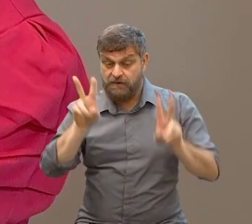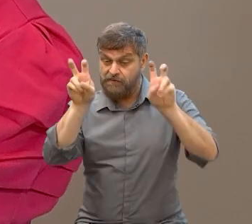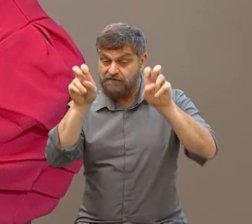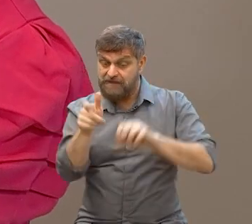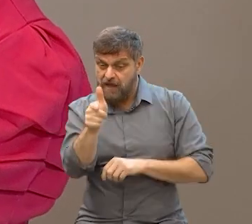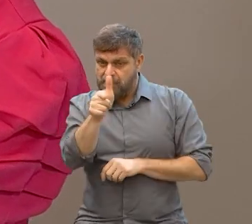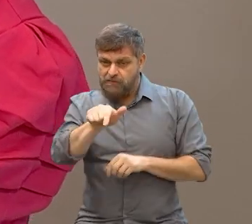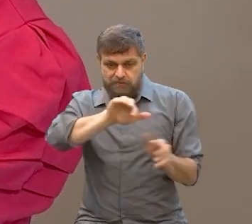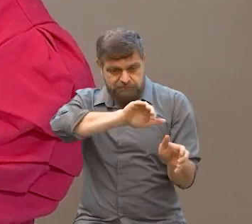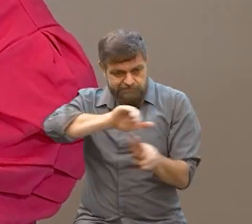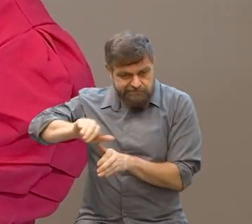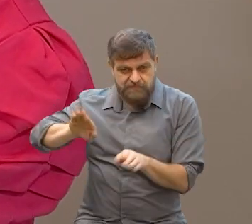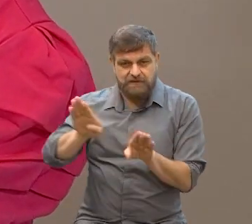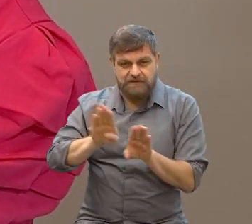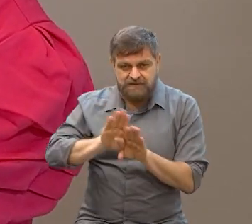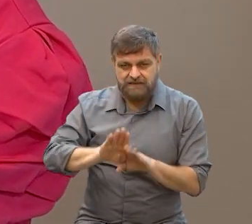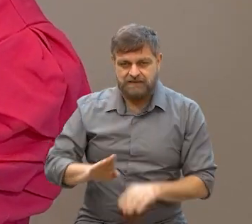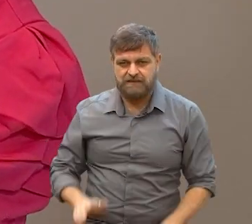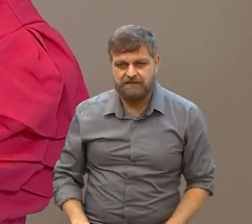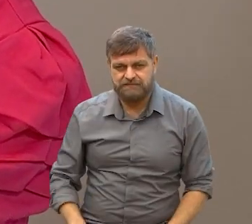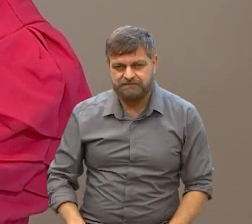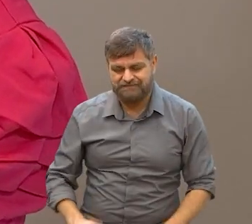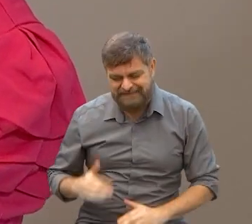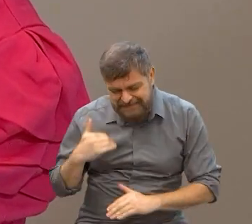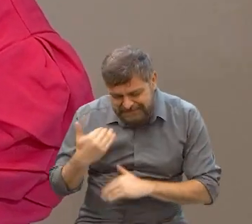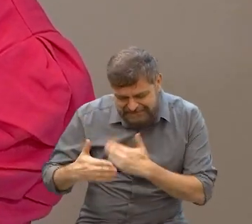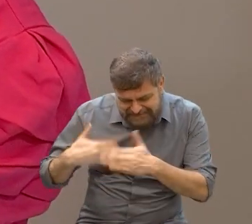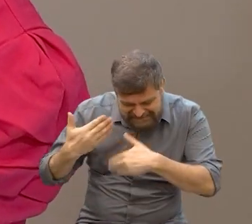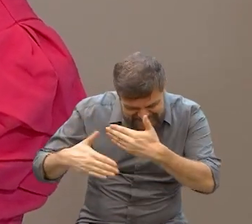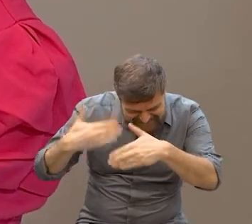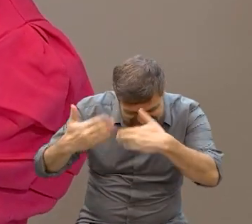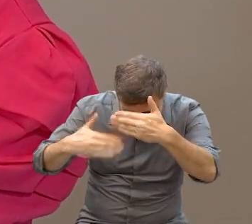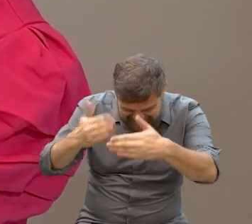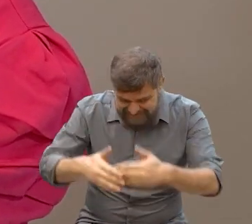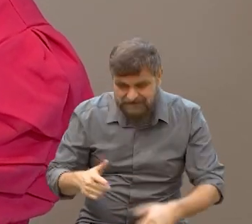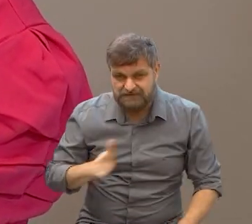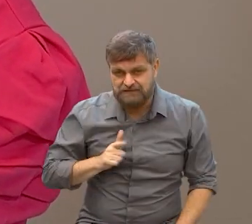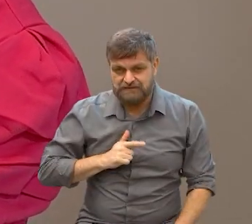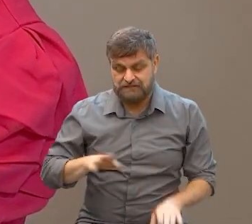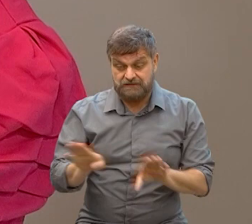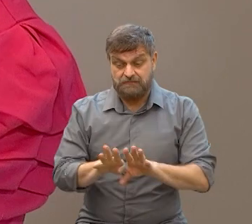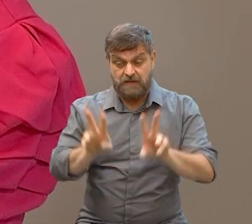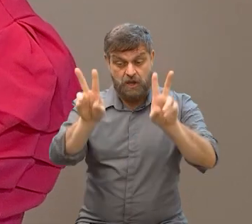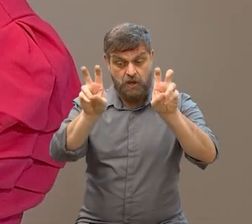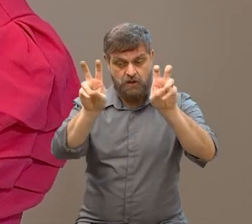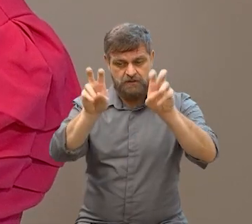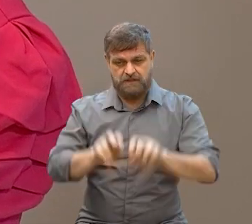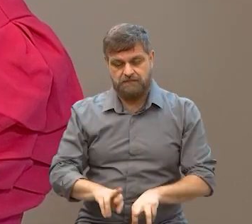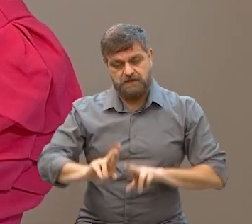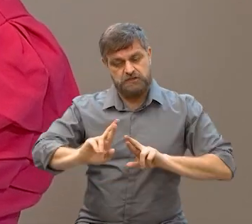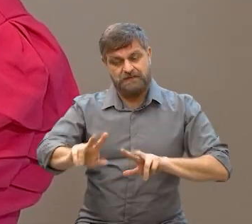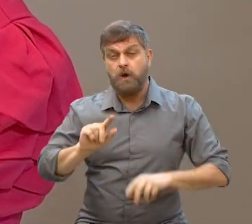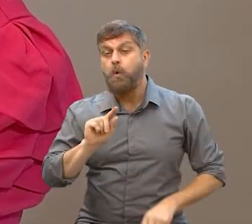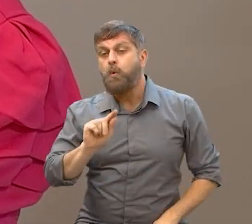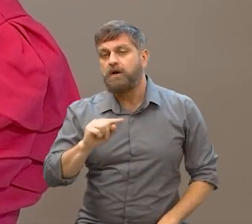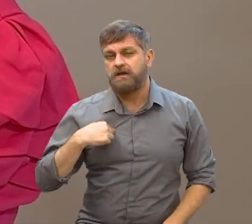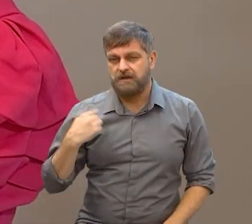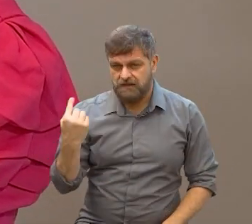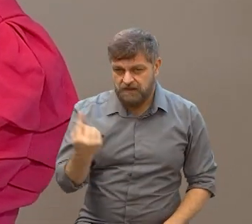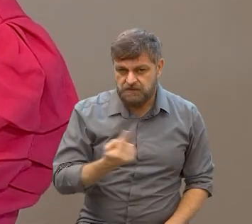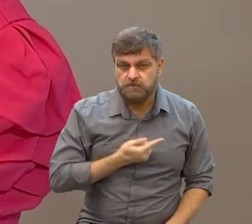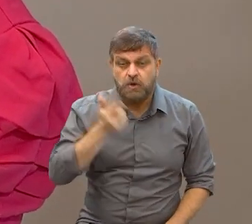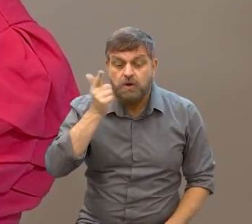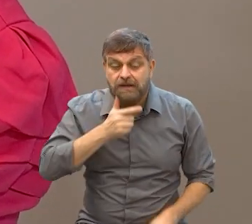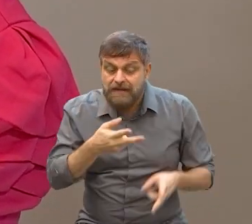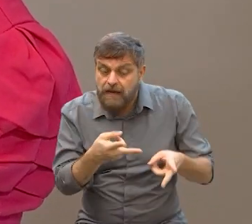questão que eu acho que seria um passo bem além. Mas uma outra questão é que a gente